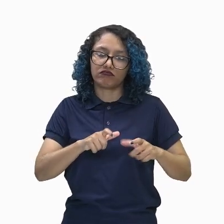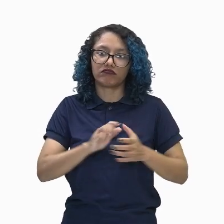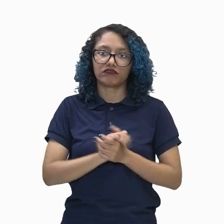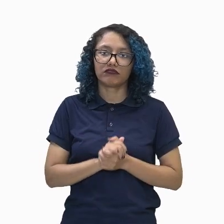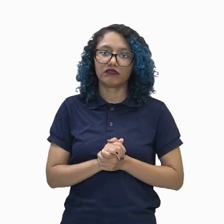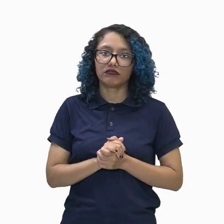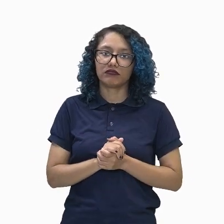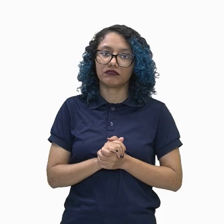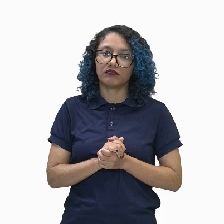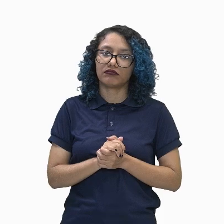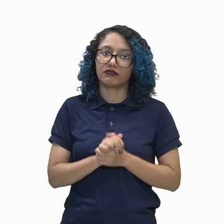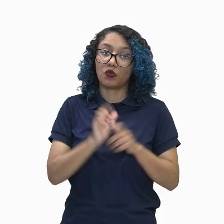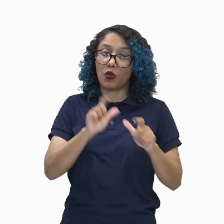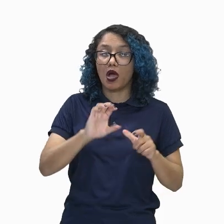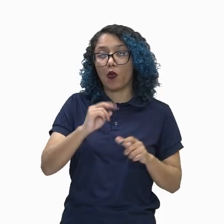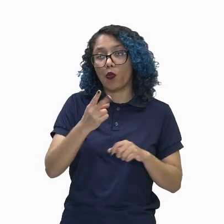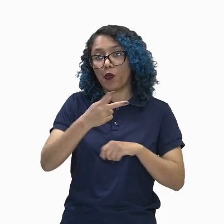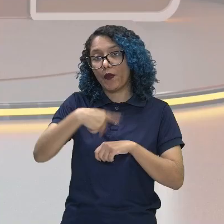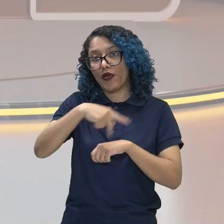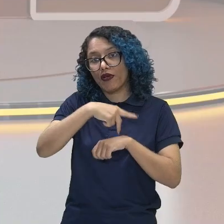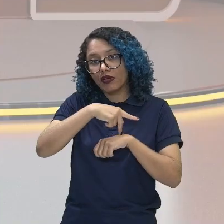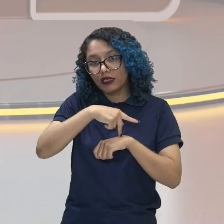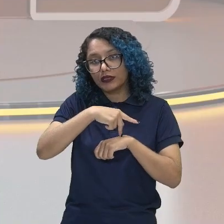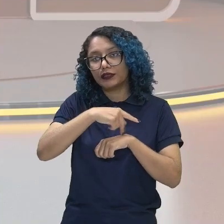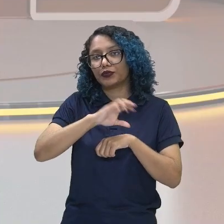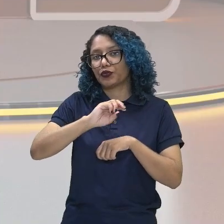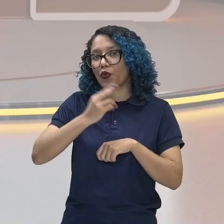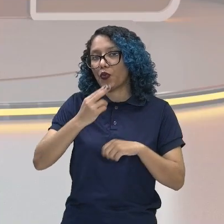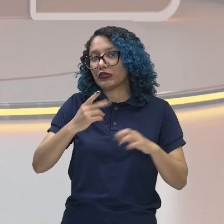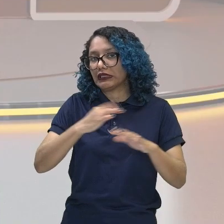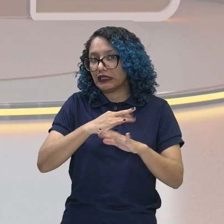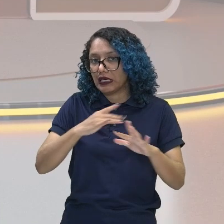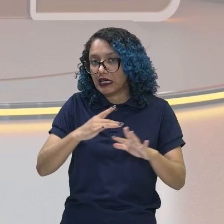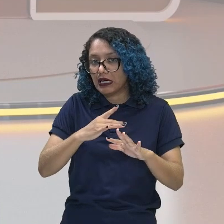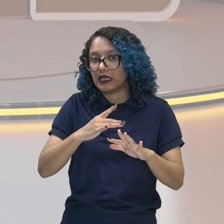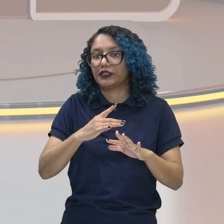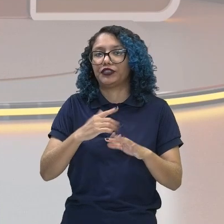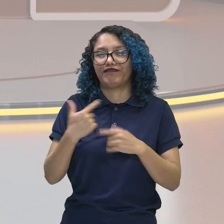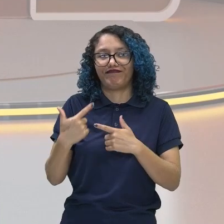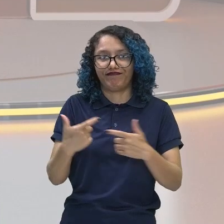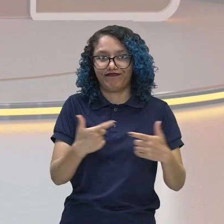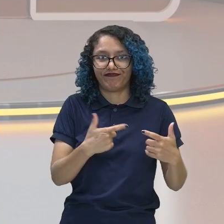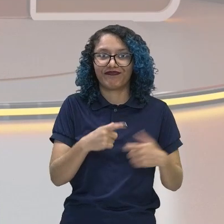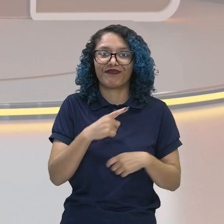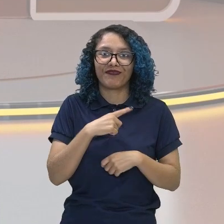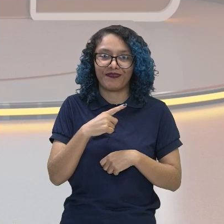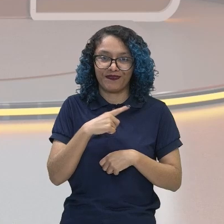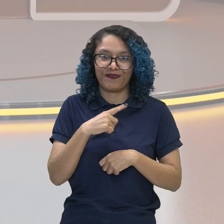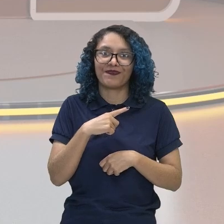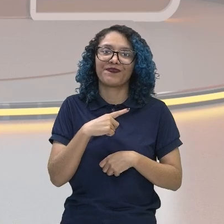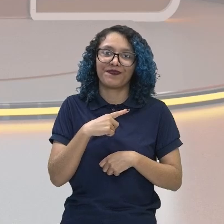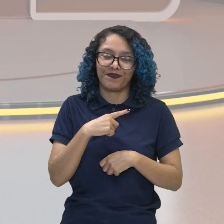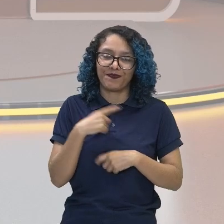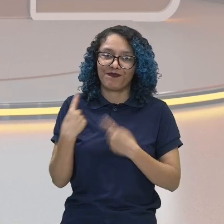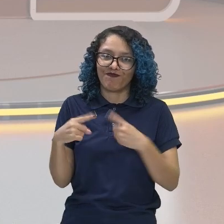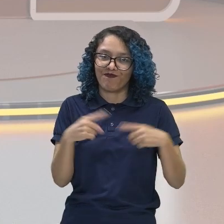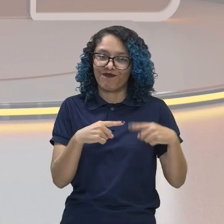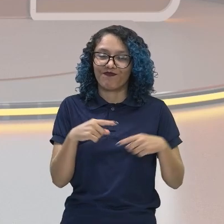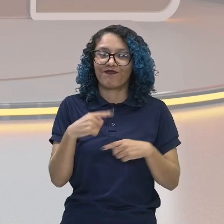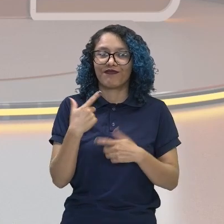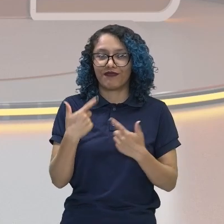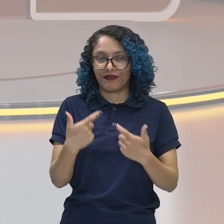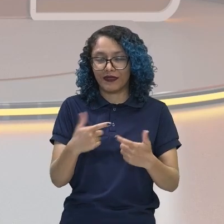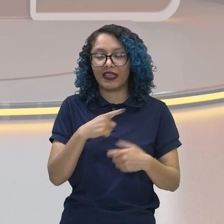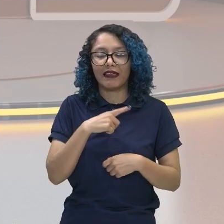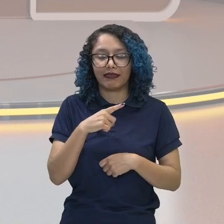mesmo país, né, numa mesma cidade, por exemplo, ou até mesmo as guerras, gente, que infelizmente vai fazer